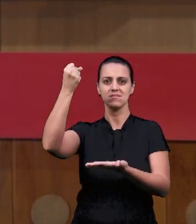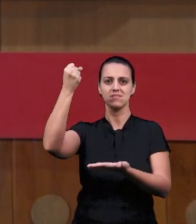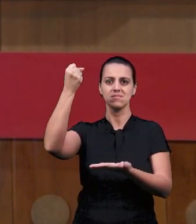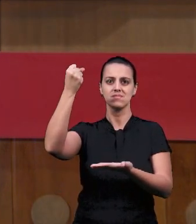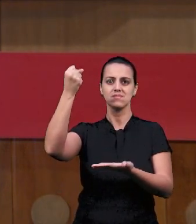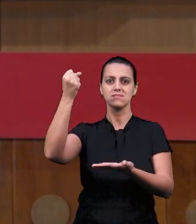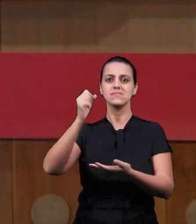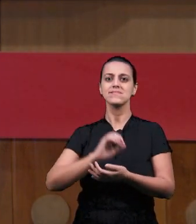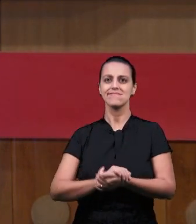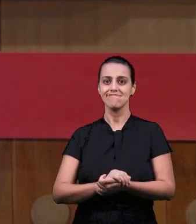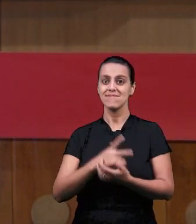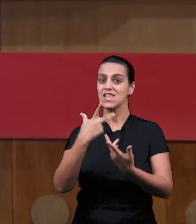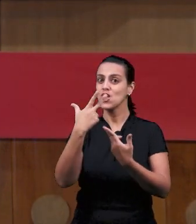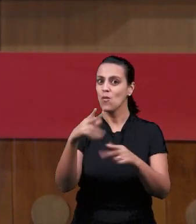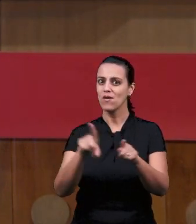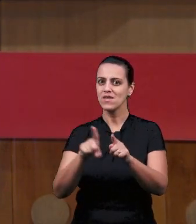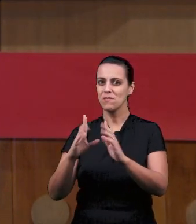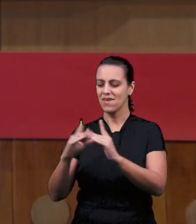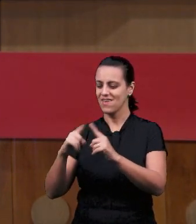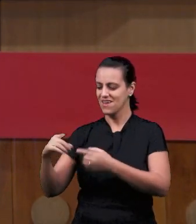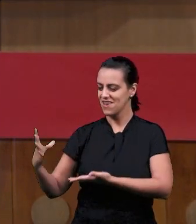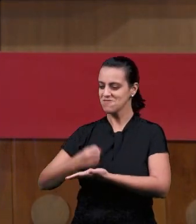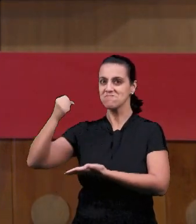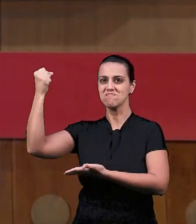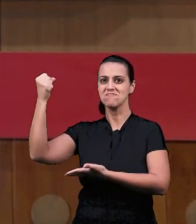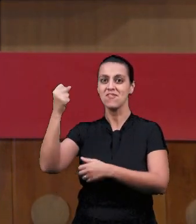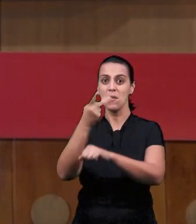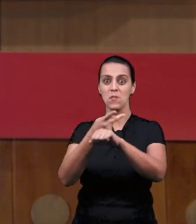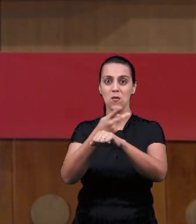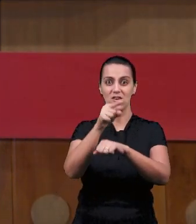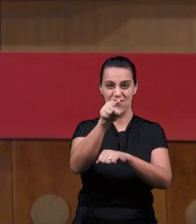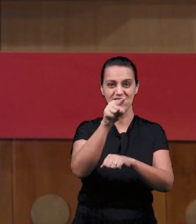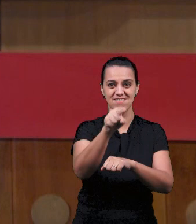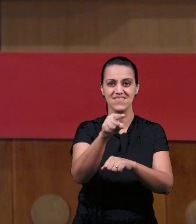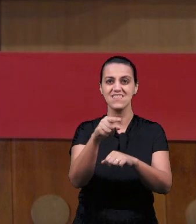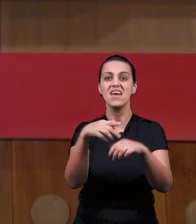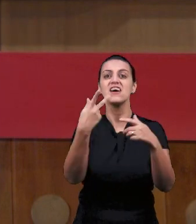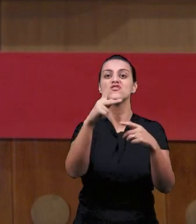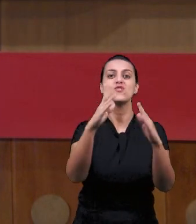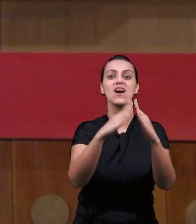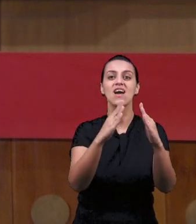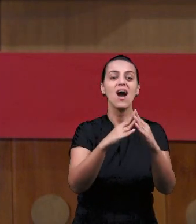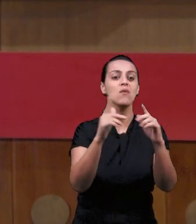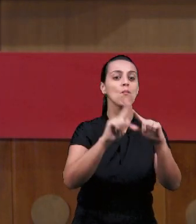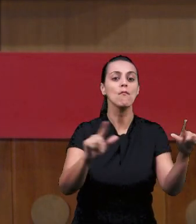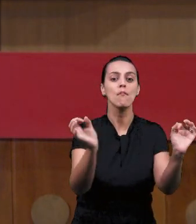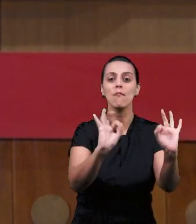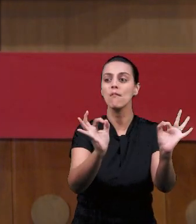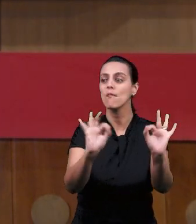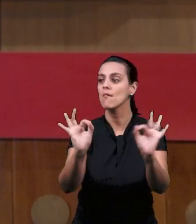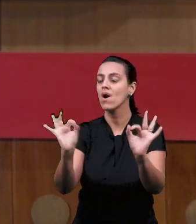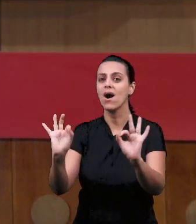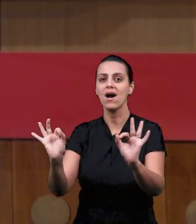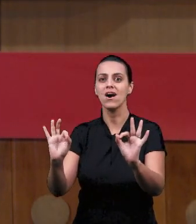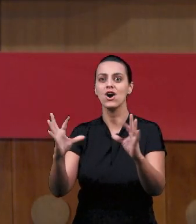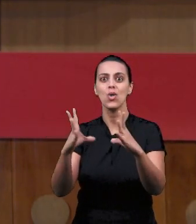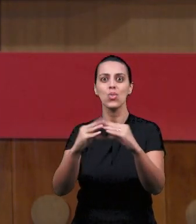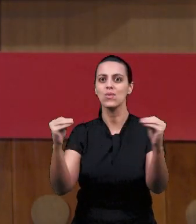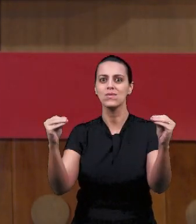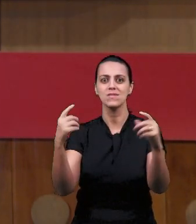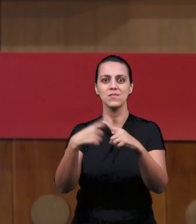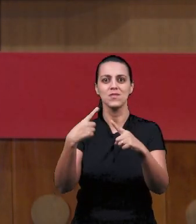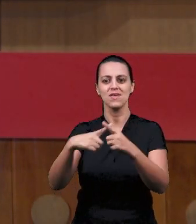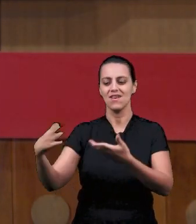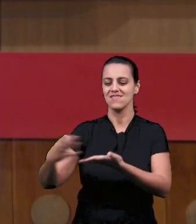pela igreja, vão no trabalho da irmã, vão na sua casa, vão no seu emprego, ninguém vai te achar, porque nós já vamos estar nas bodas